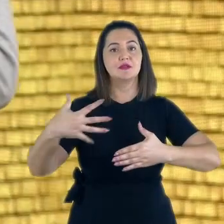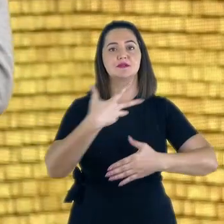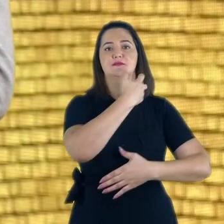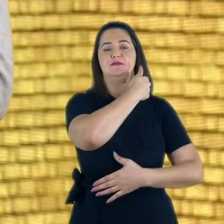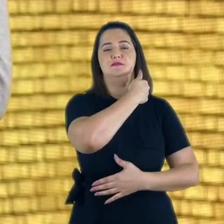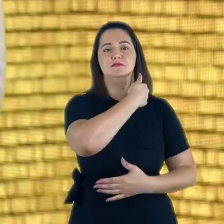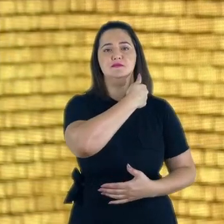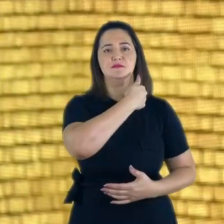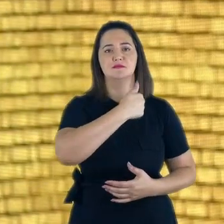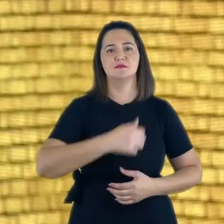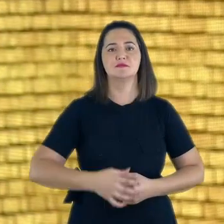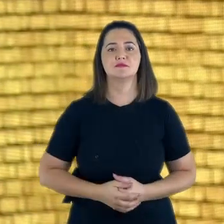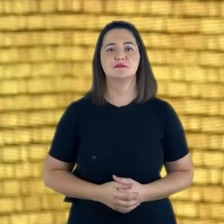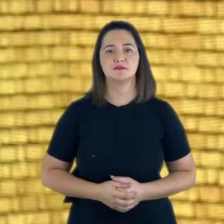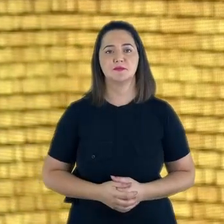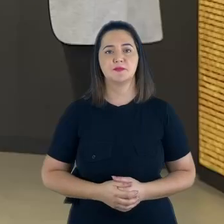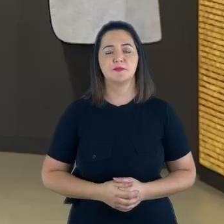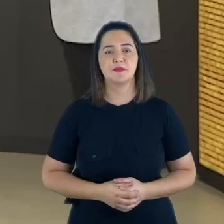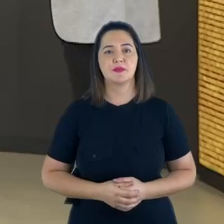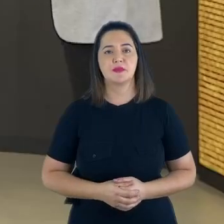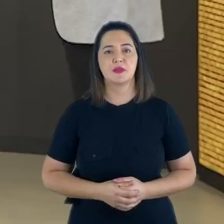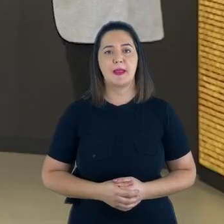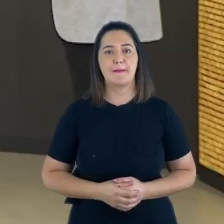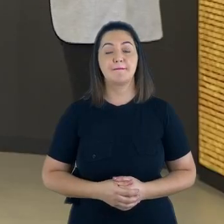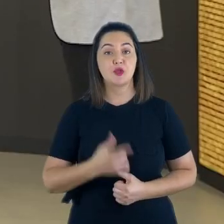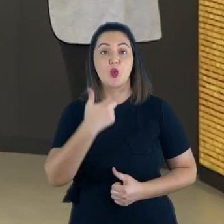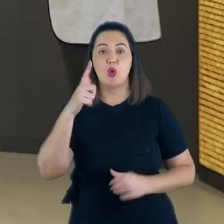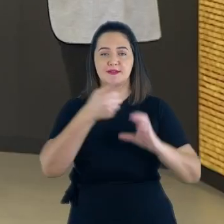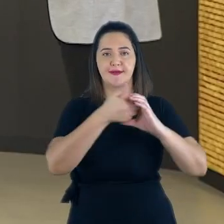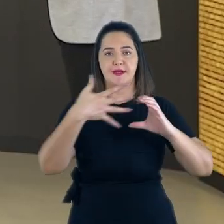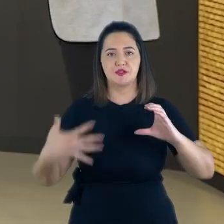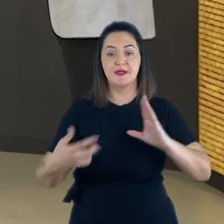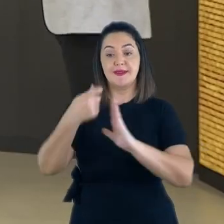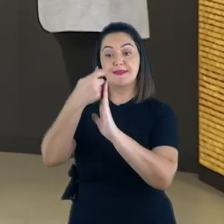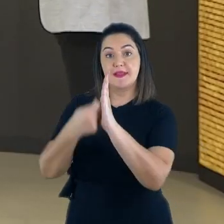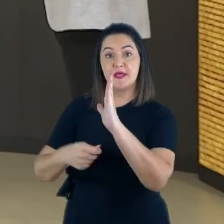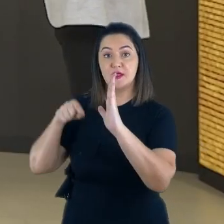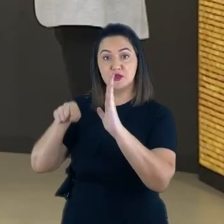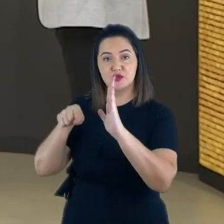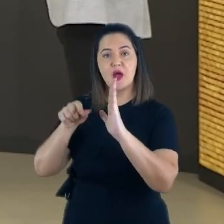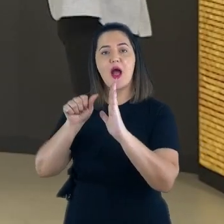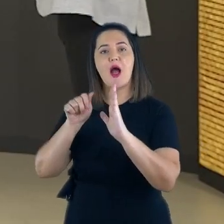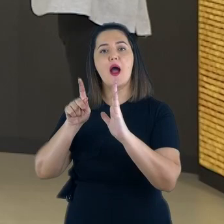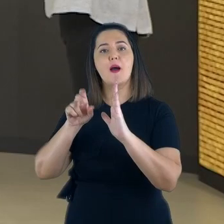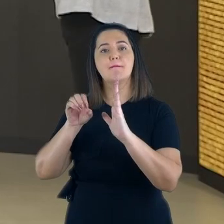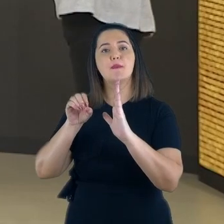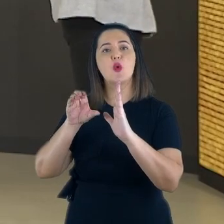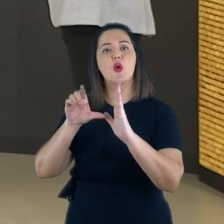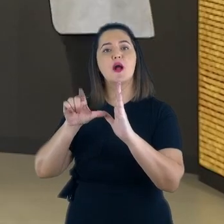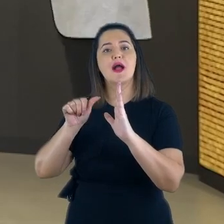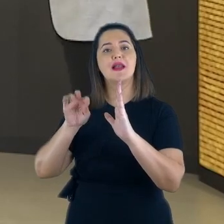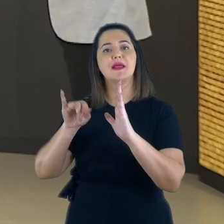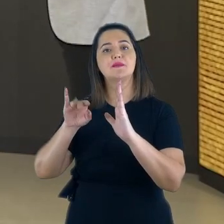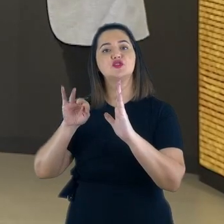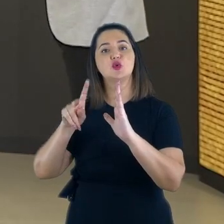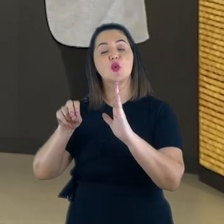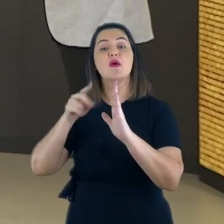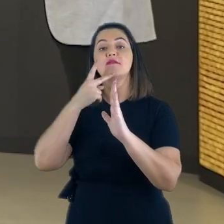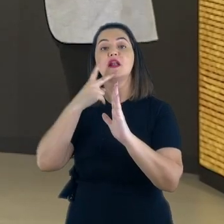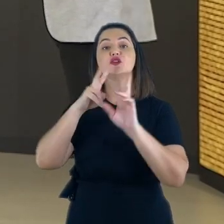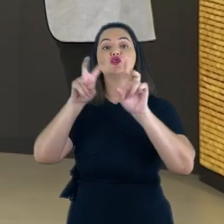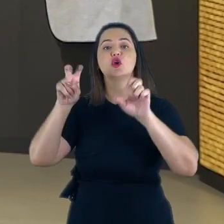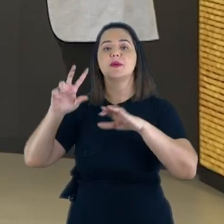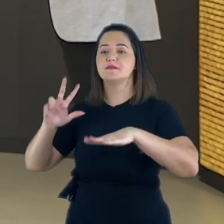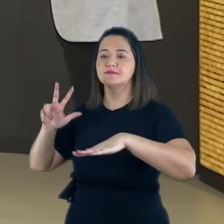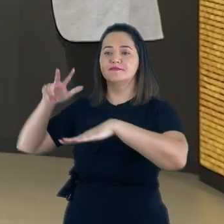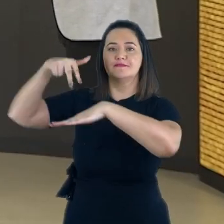história. Vamos a mais algumas características. Os textos apocalípticos falam da aparição de um Messias e trazem,